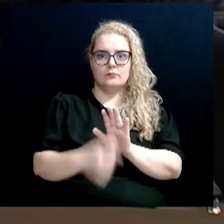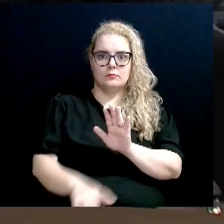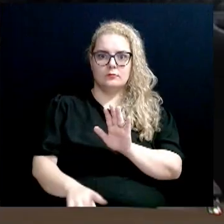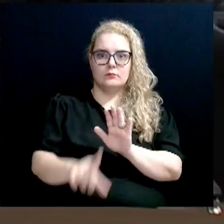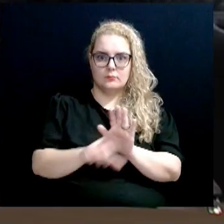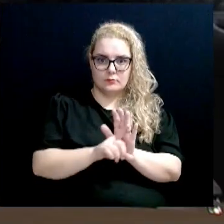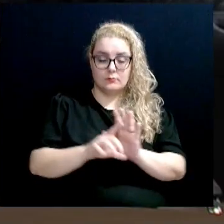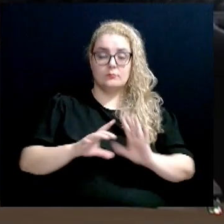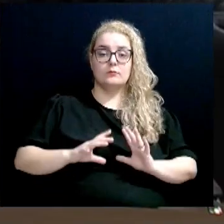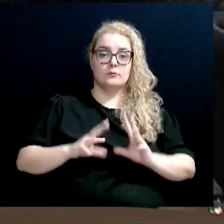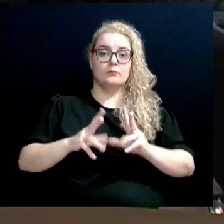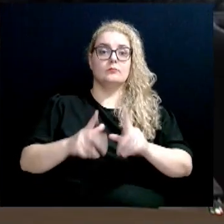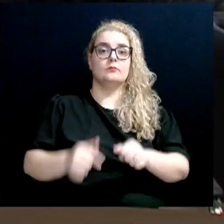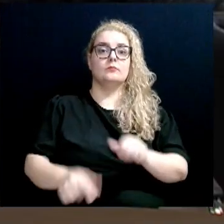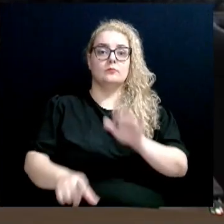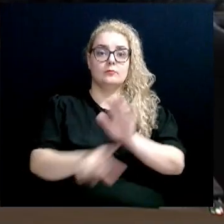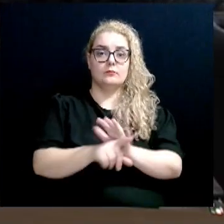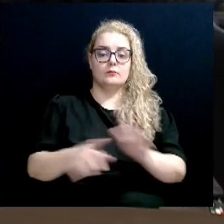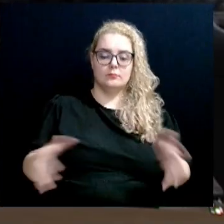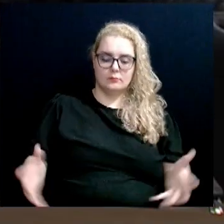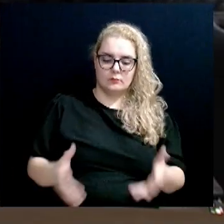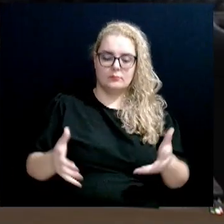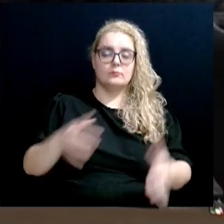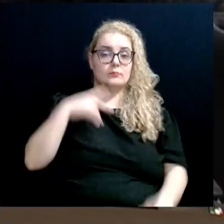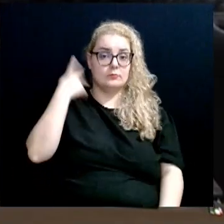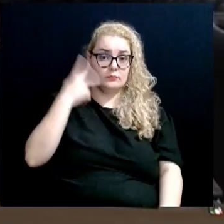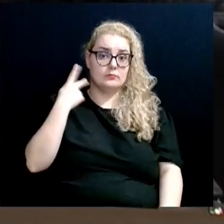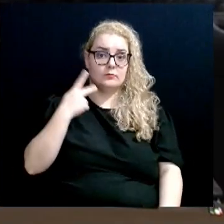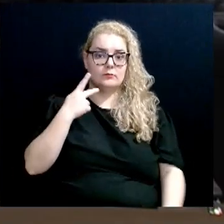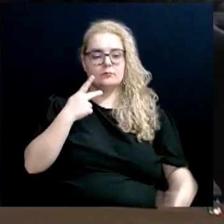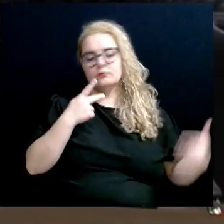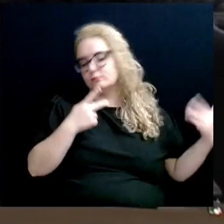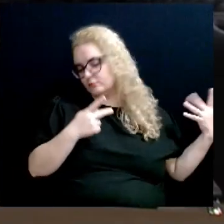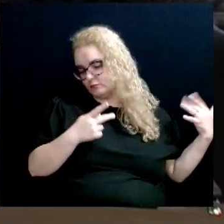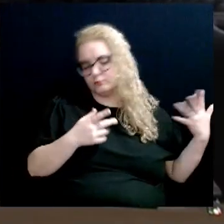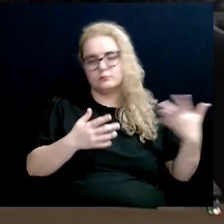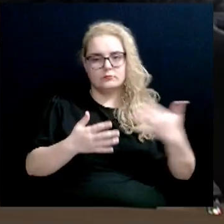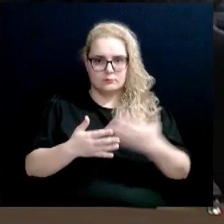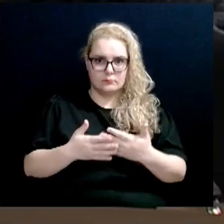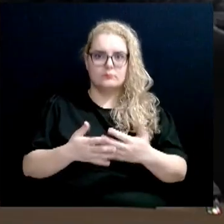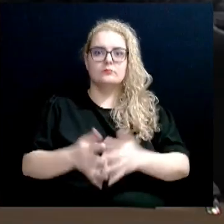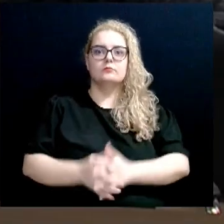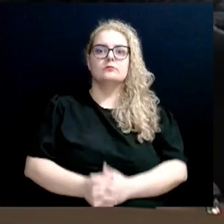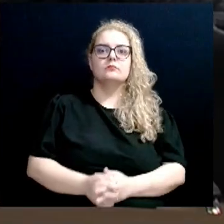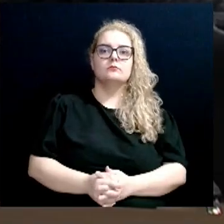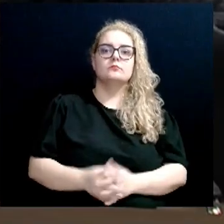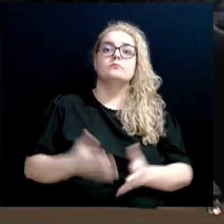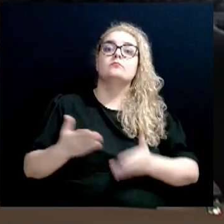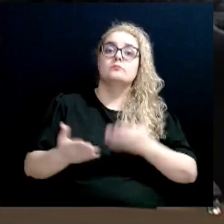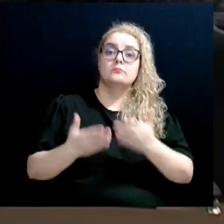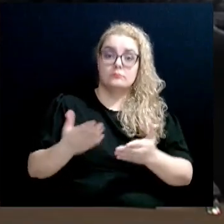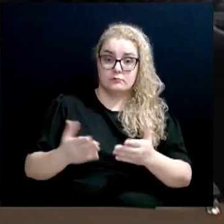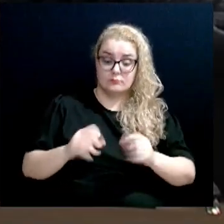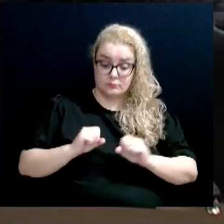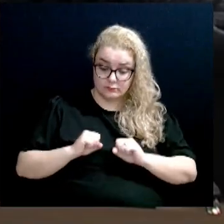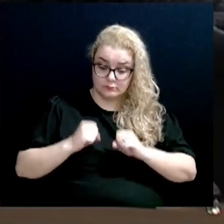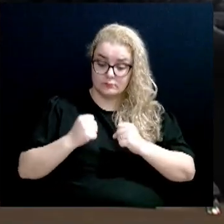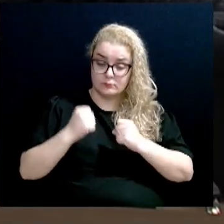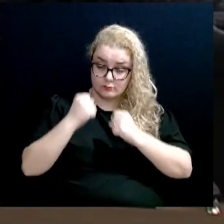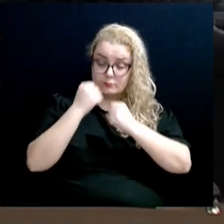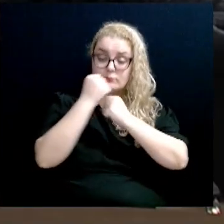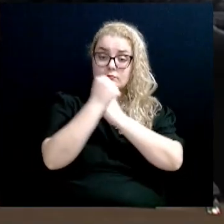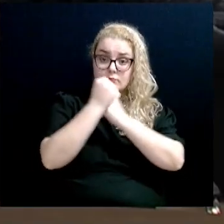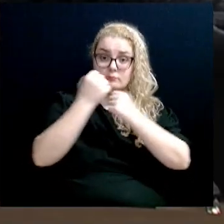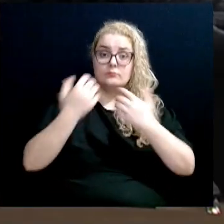leis de iniciativa de vereadores ao longo dos tempos, né, que tratam de defesa, proteção ou promoção